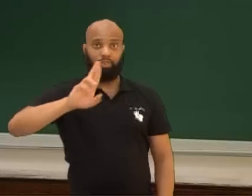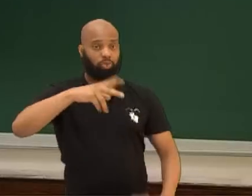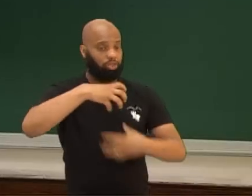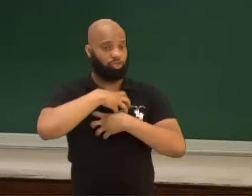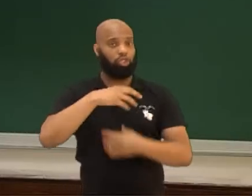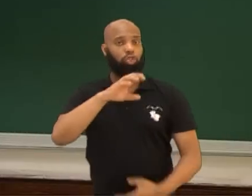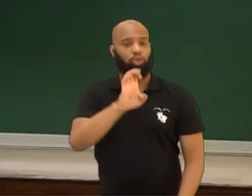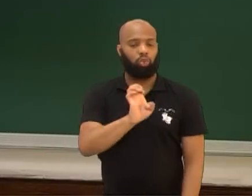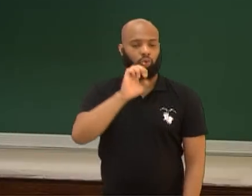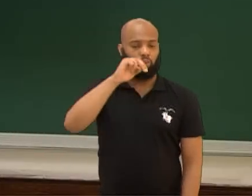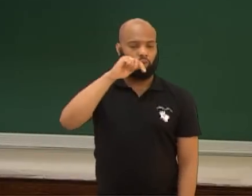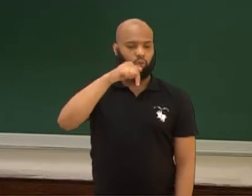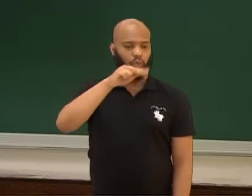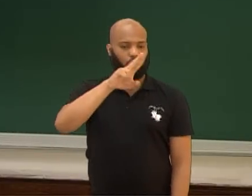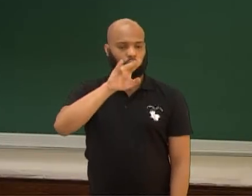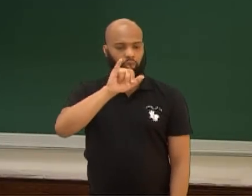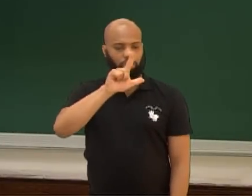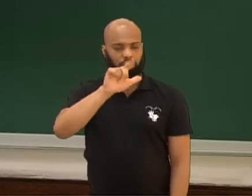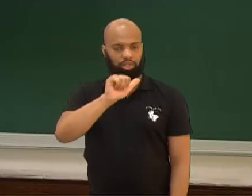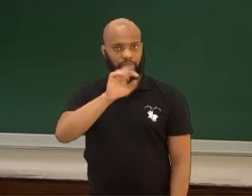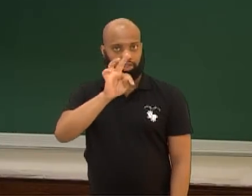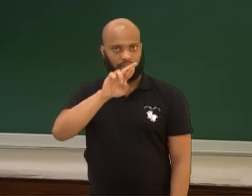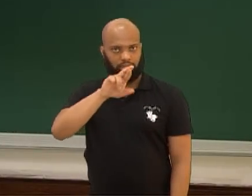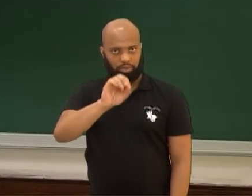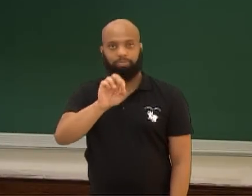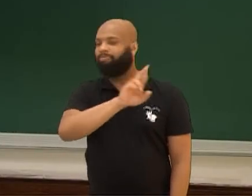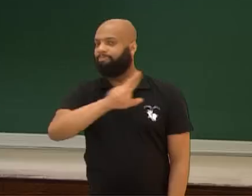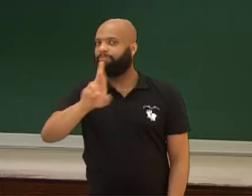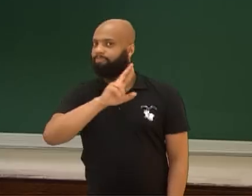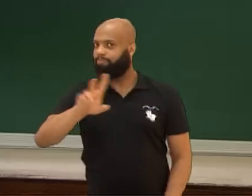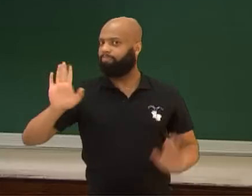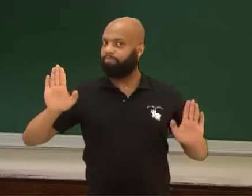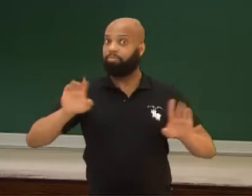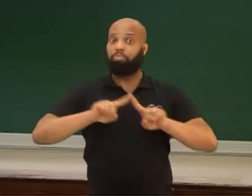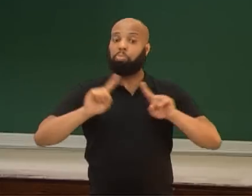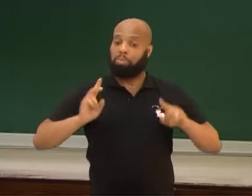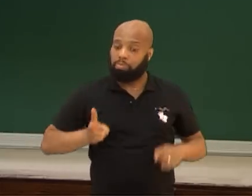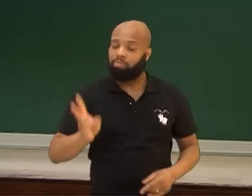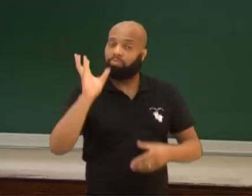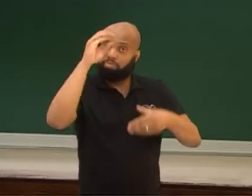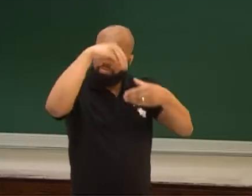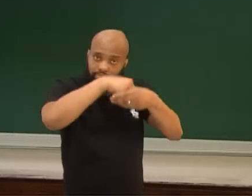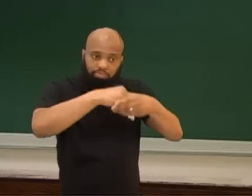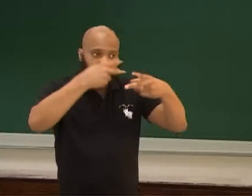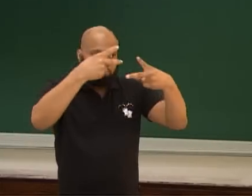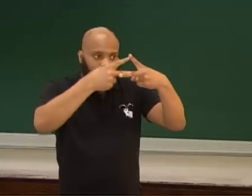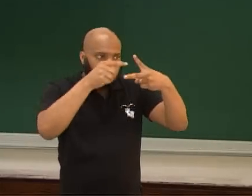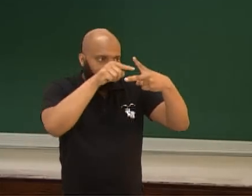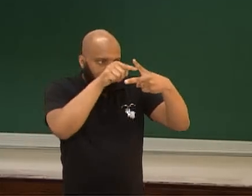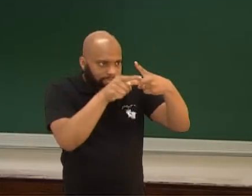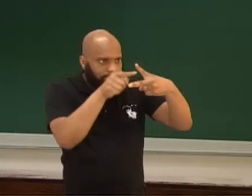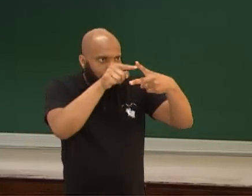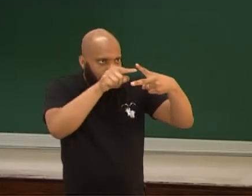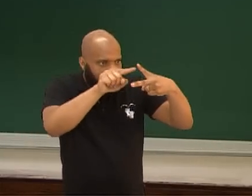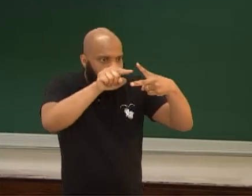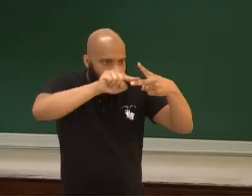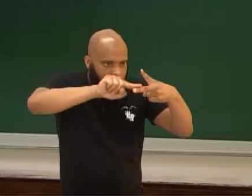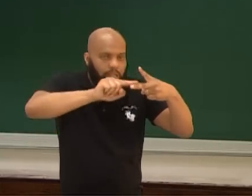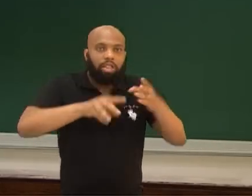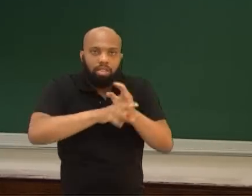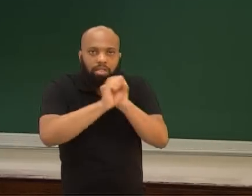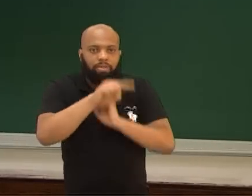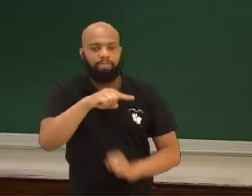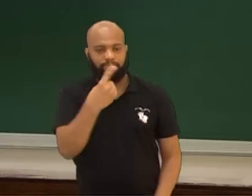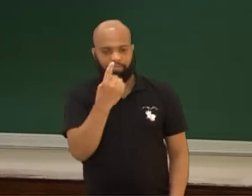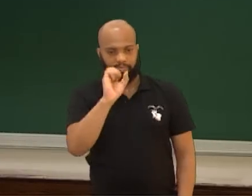mas não importa a forma do triângulo, sempre as suas medidas dos ângulos internos, a soma, é